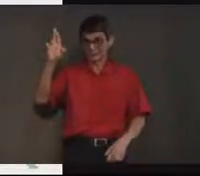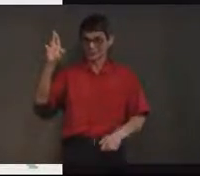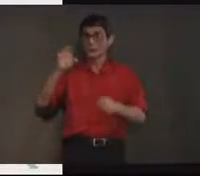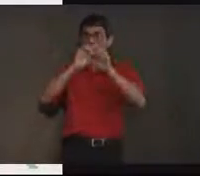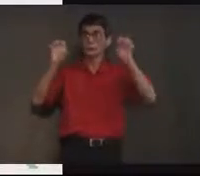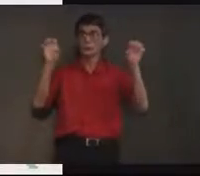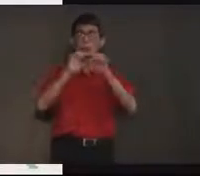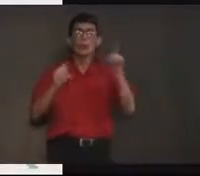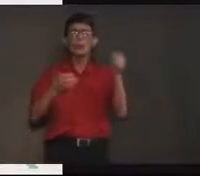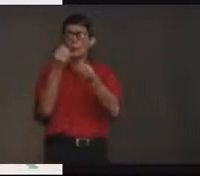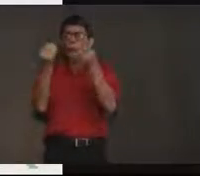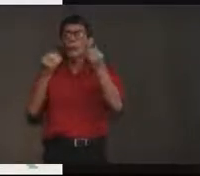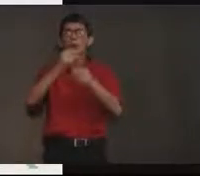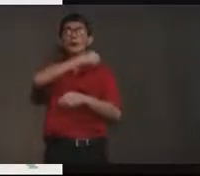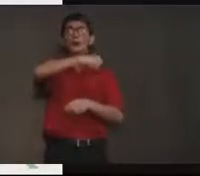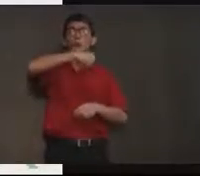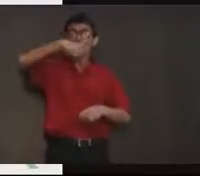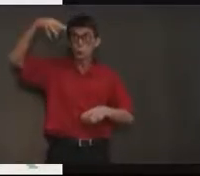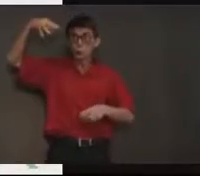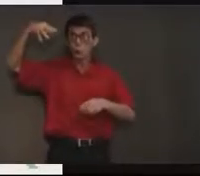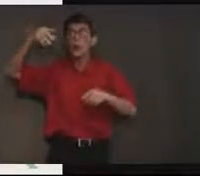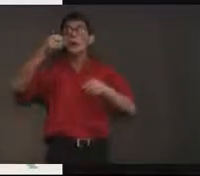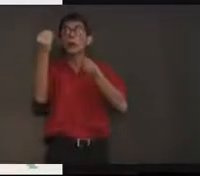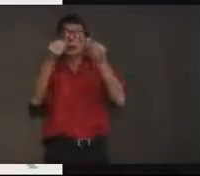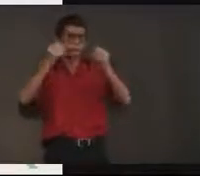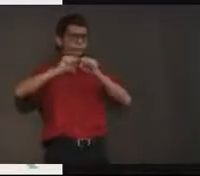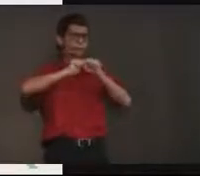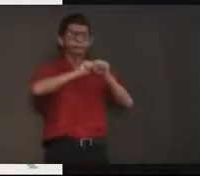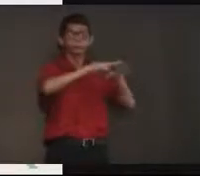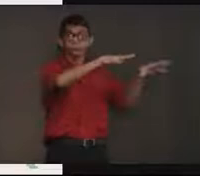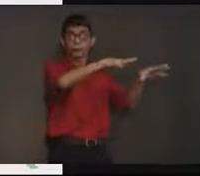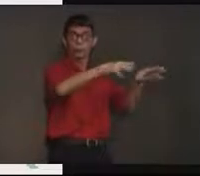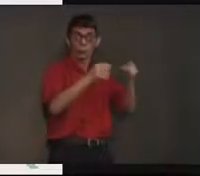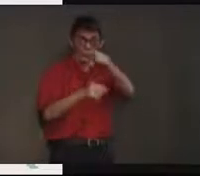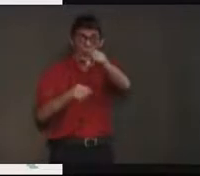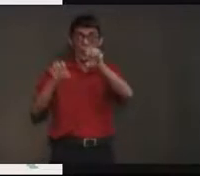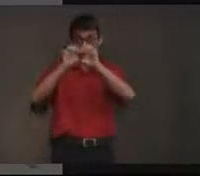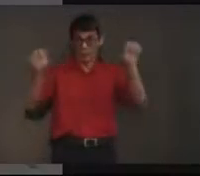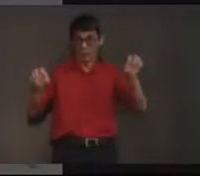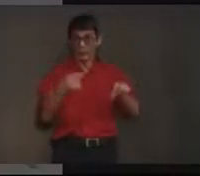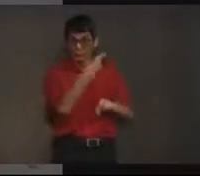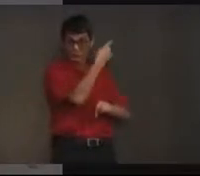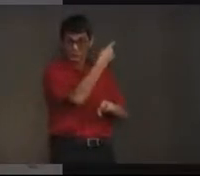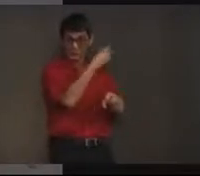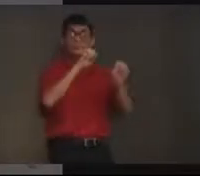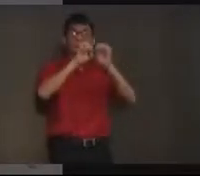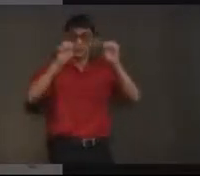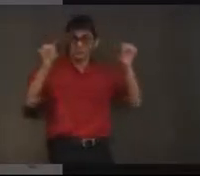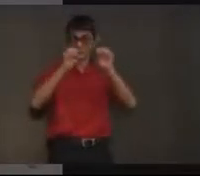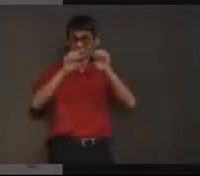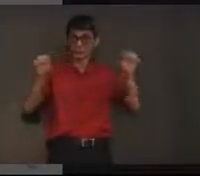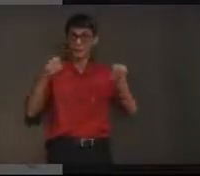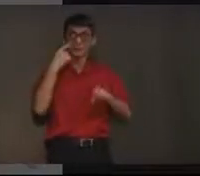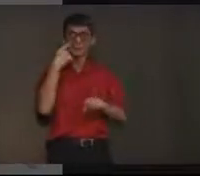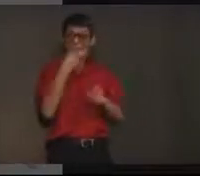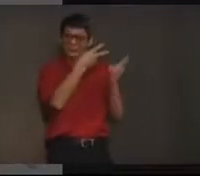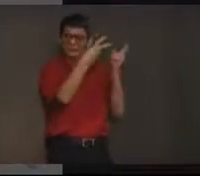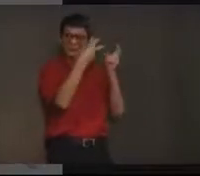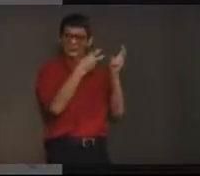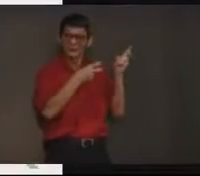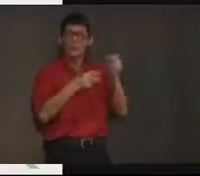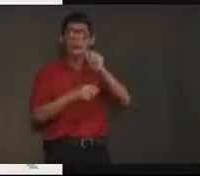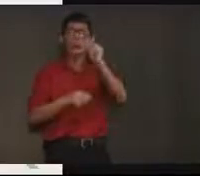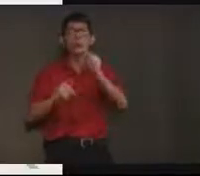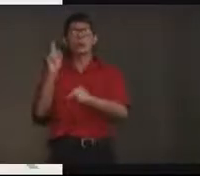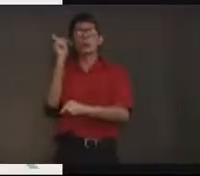se é a intensidade de luz e essa equação de tirou denger não sei porque aí né não